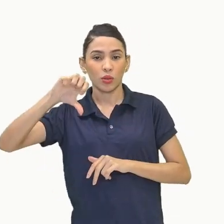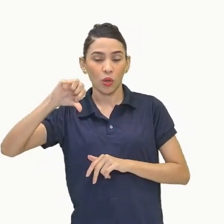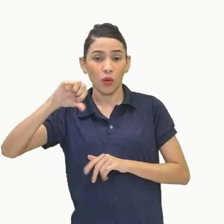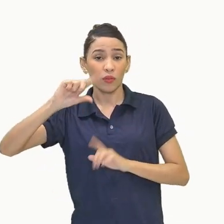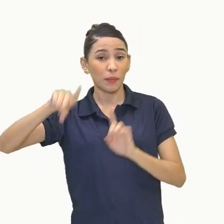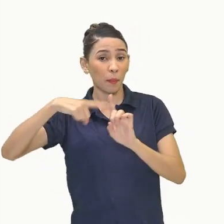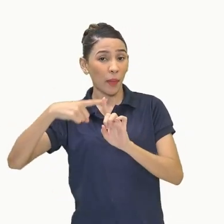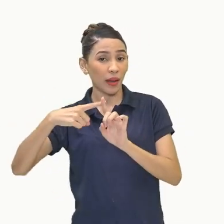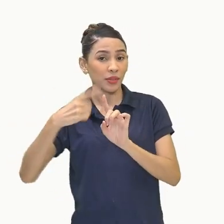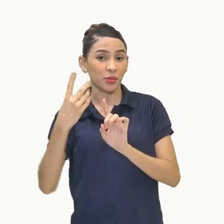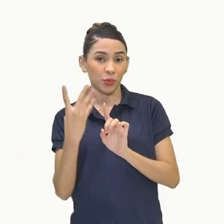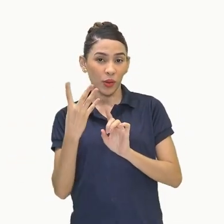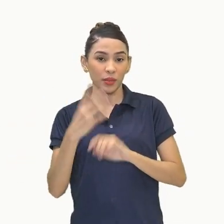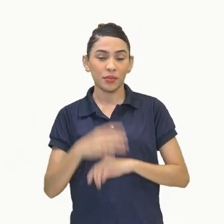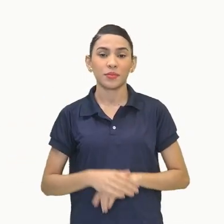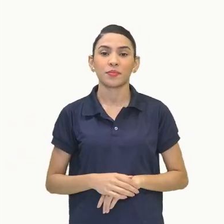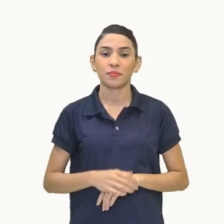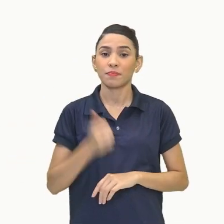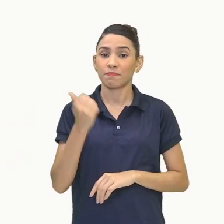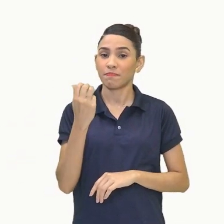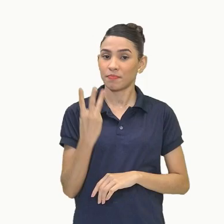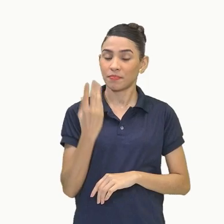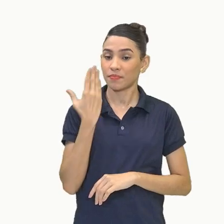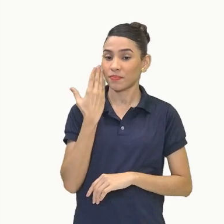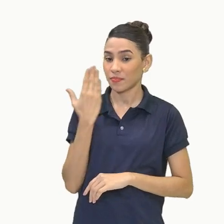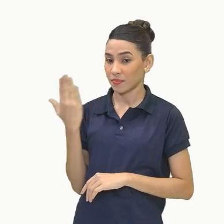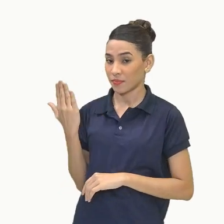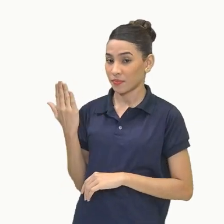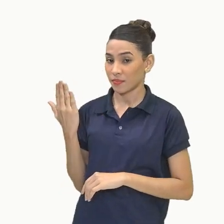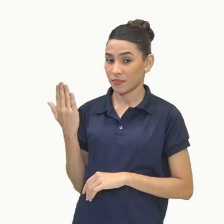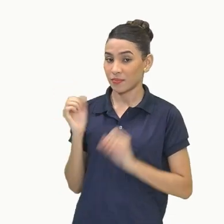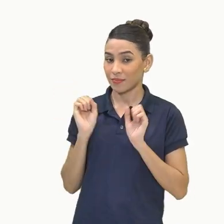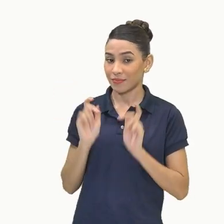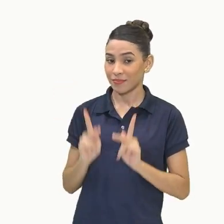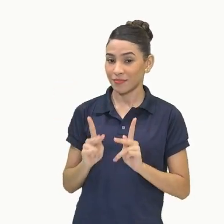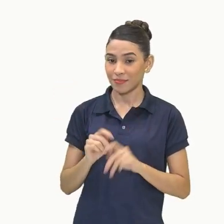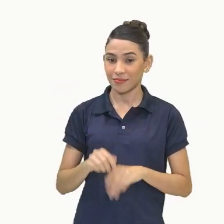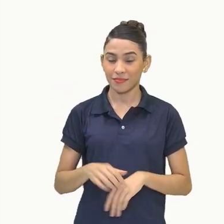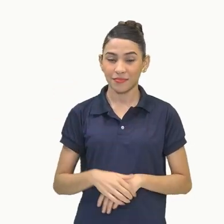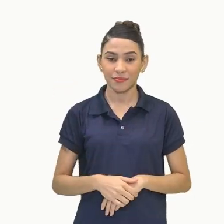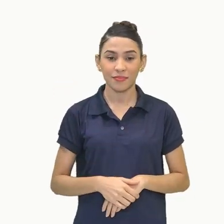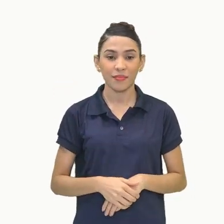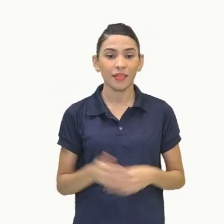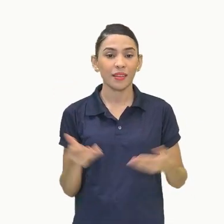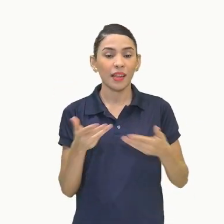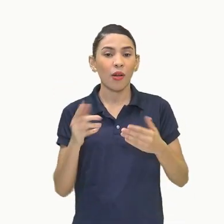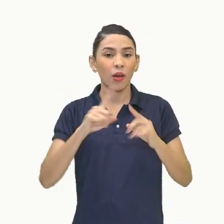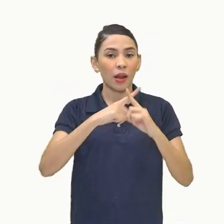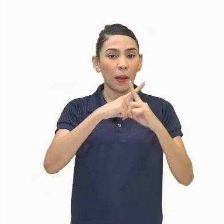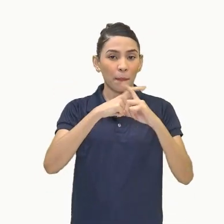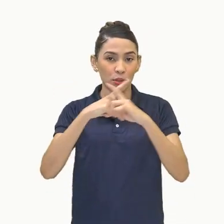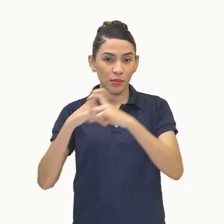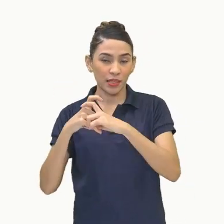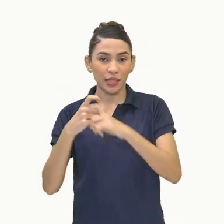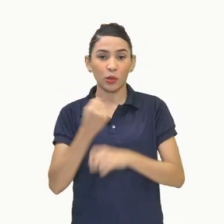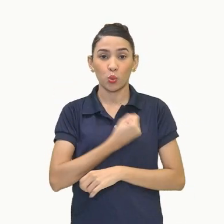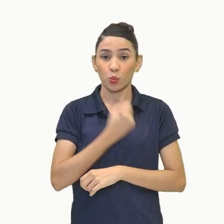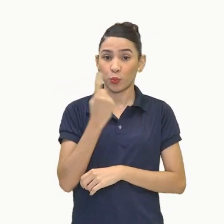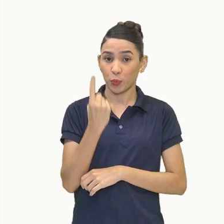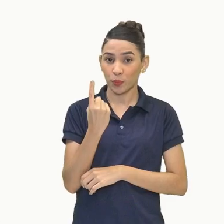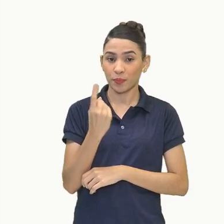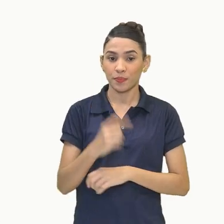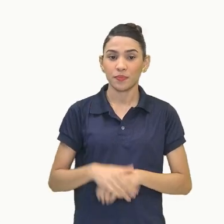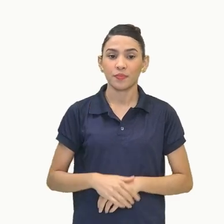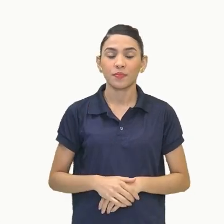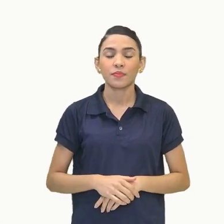subiu, 13. Beleza? E agora eu vou multiplicar o 1. O